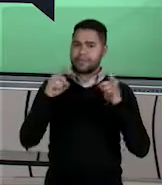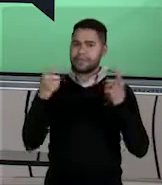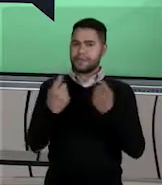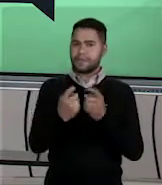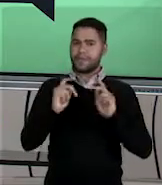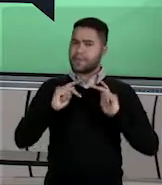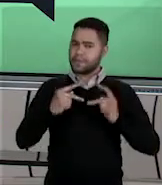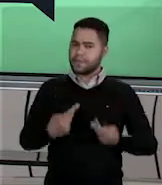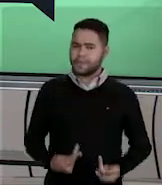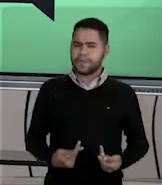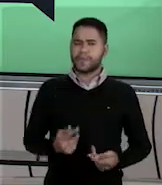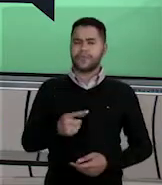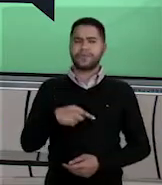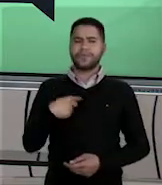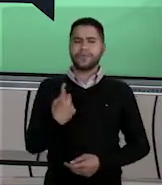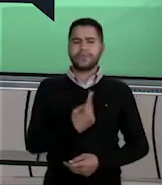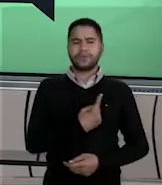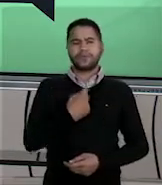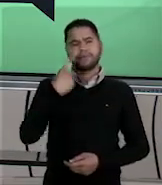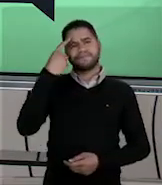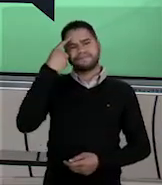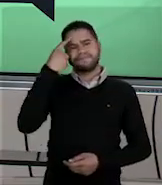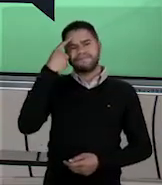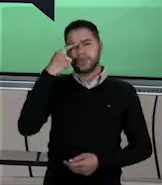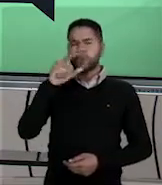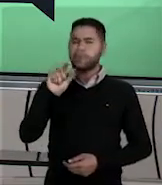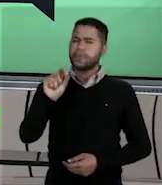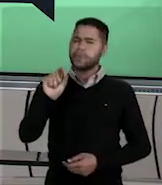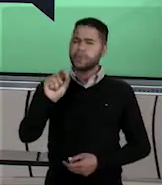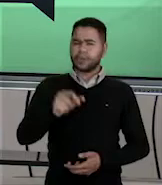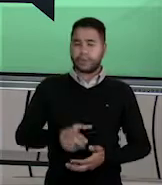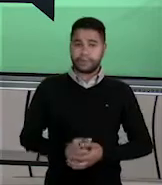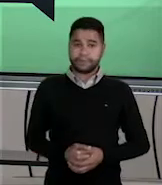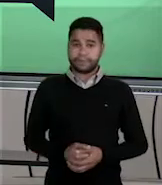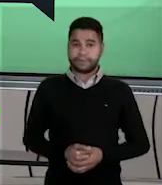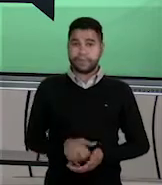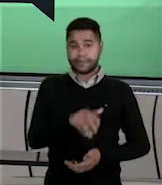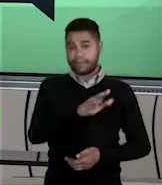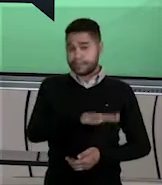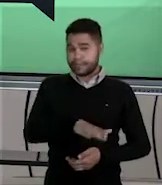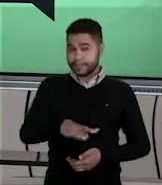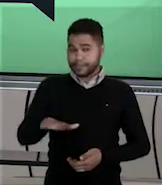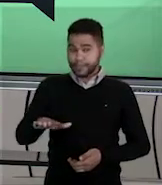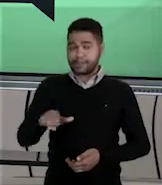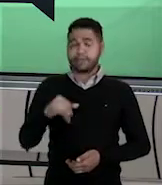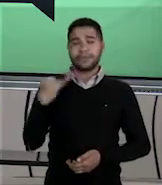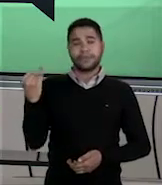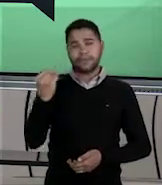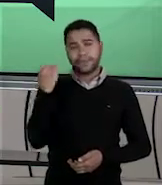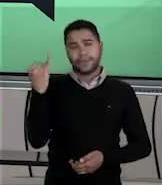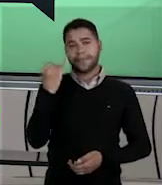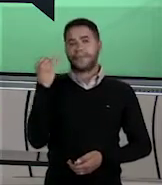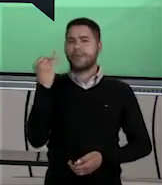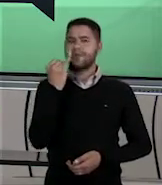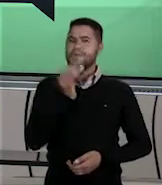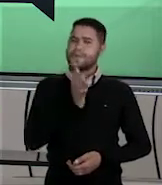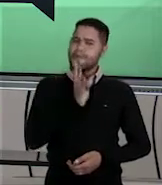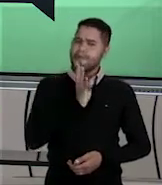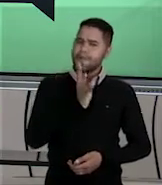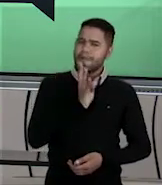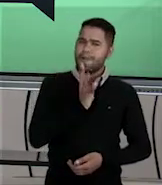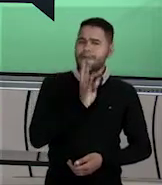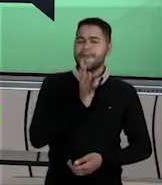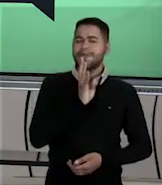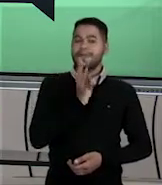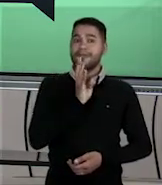humana. O que a gente tem que ter em mente? Que as crianças, é importante que elas conheçam